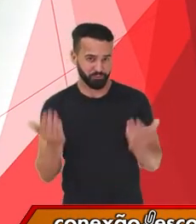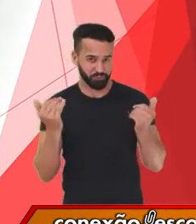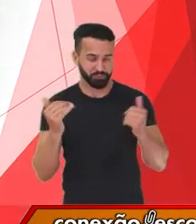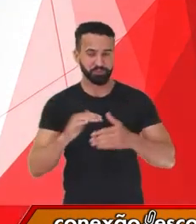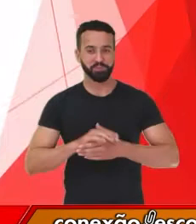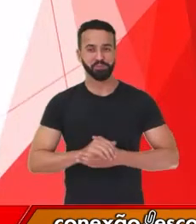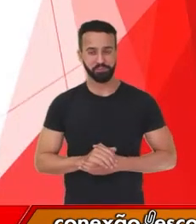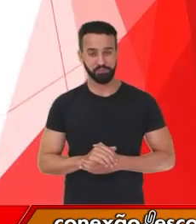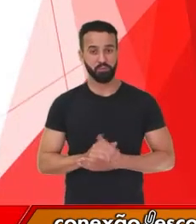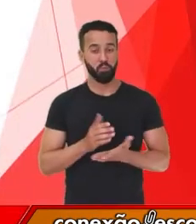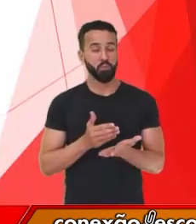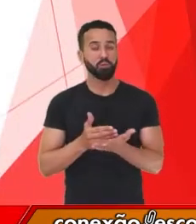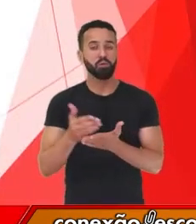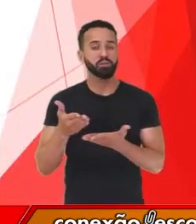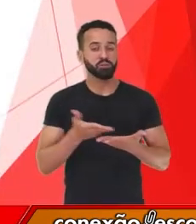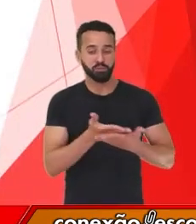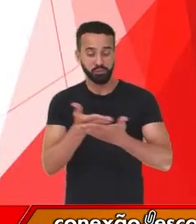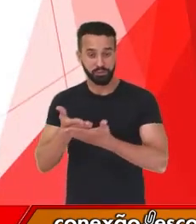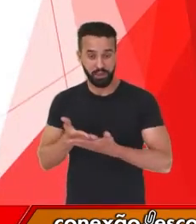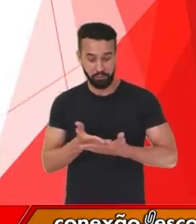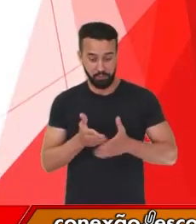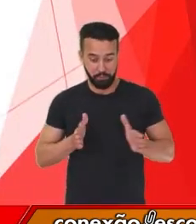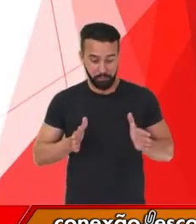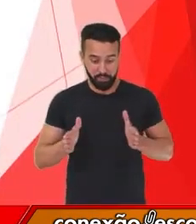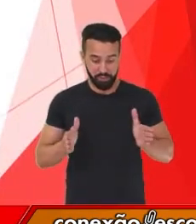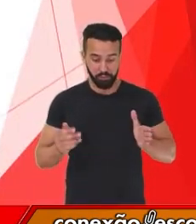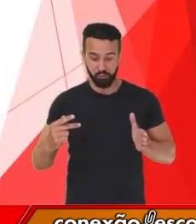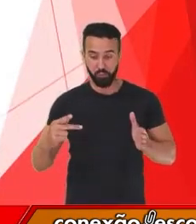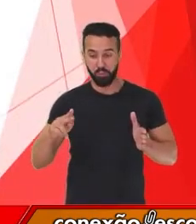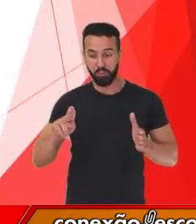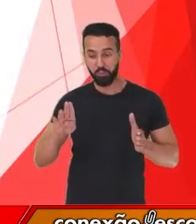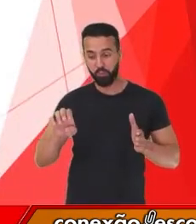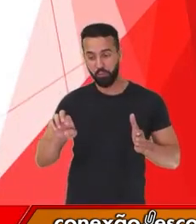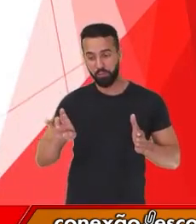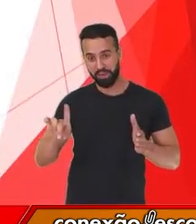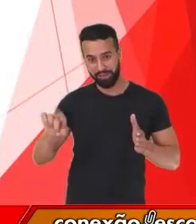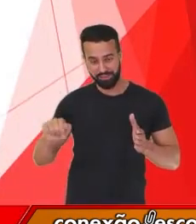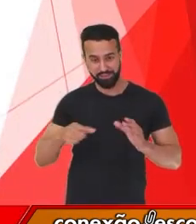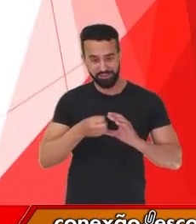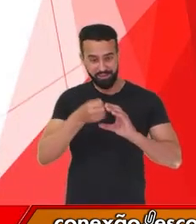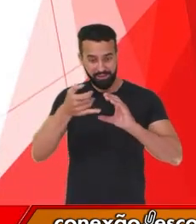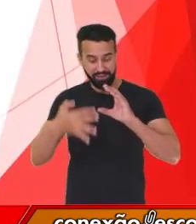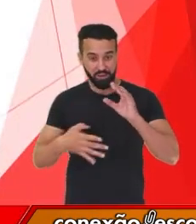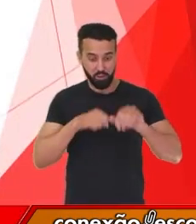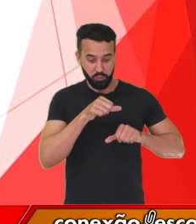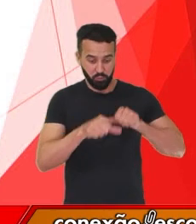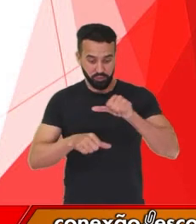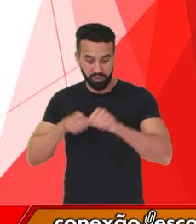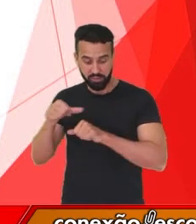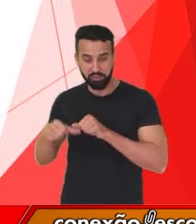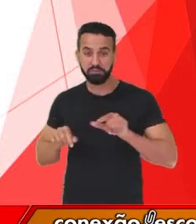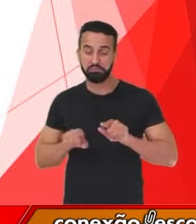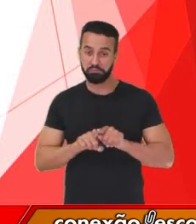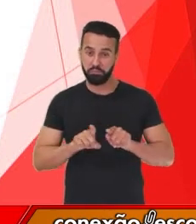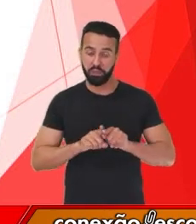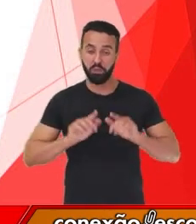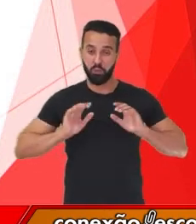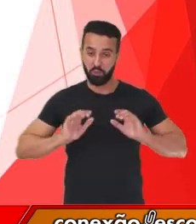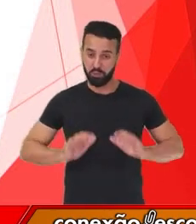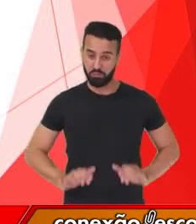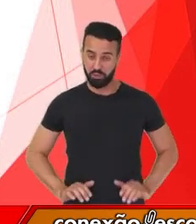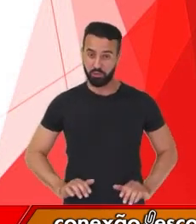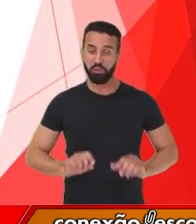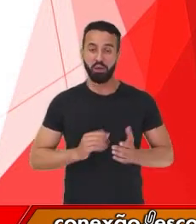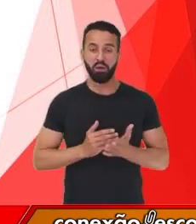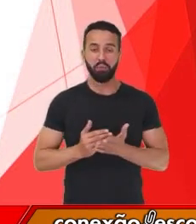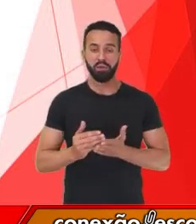Começamos estudando que a puberdade é o período de mudanças físicas e também comportamentais que compreendem o início